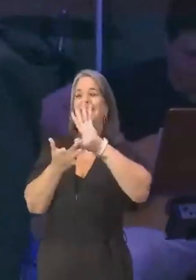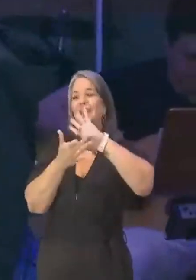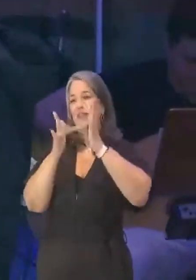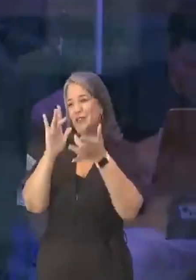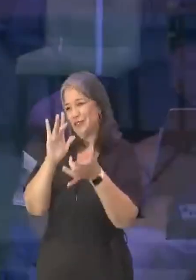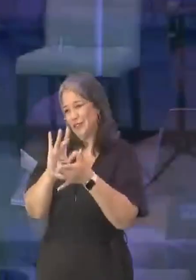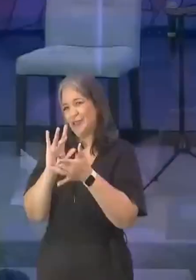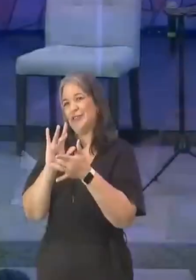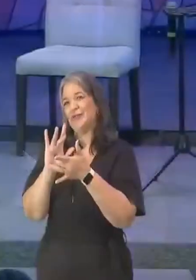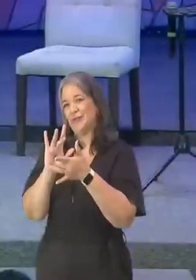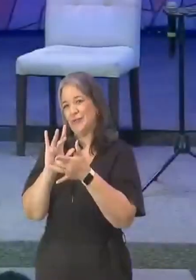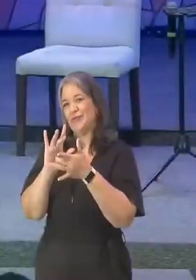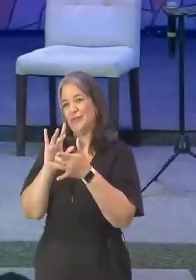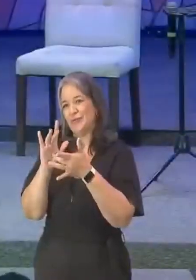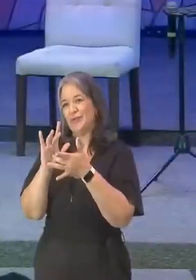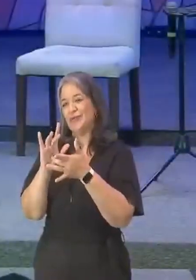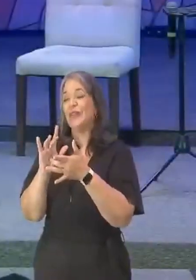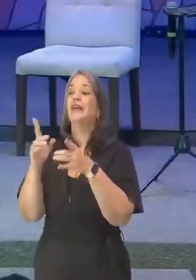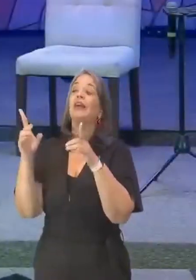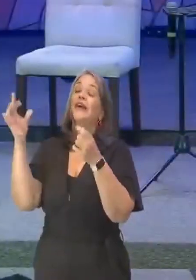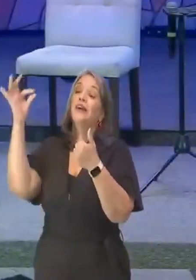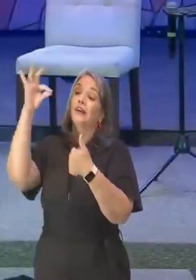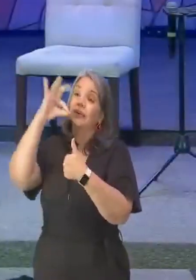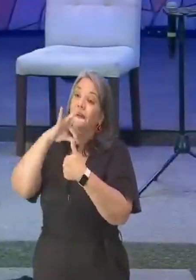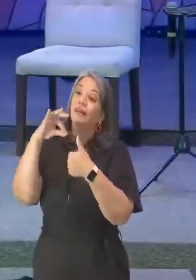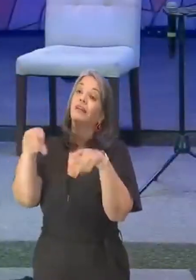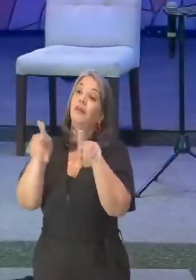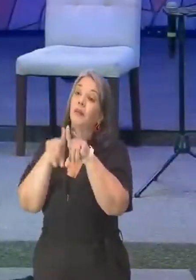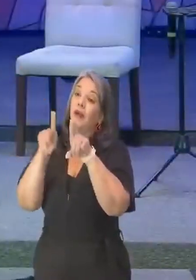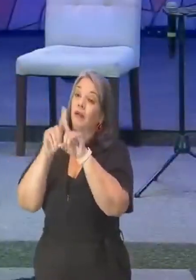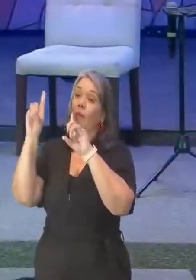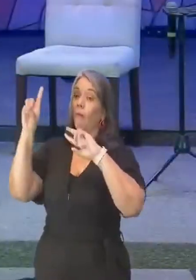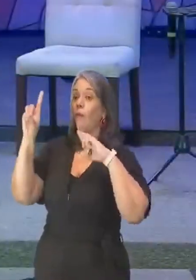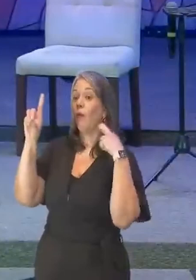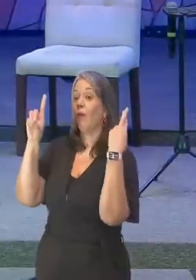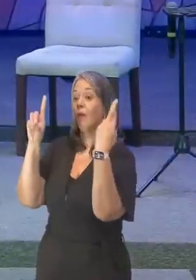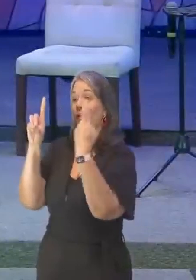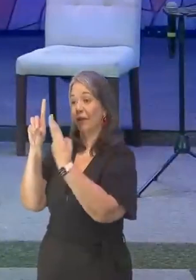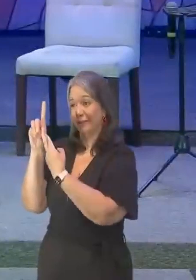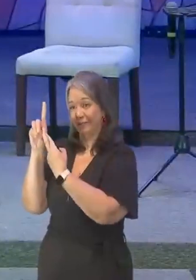Se nesta manhã você se arrepende como filho,